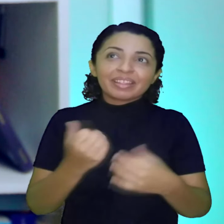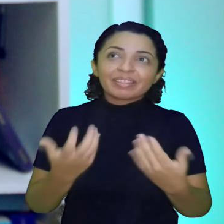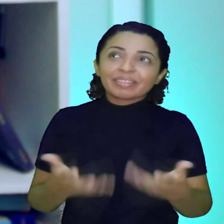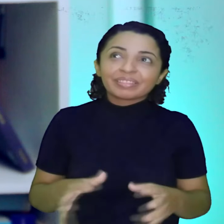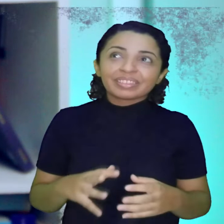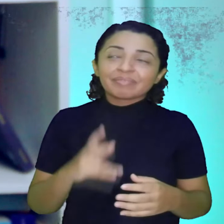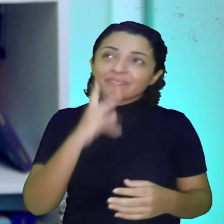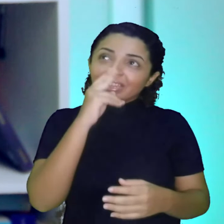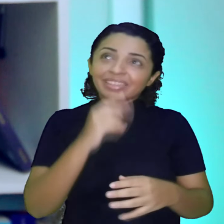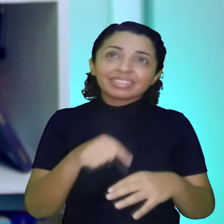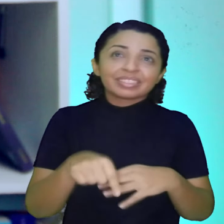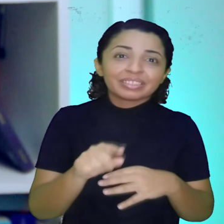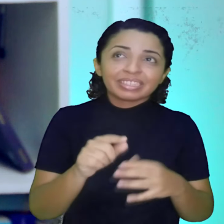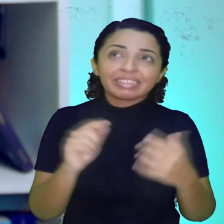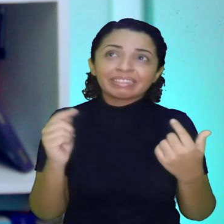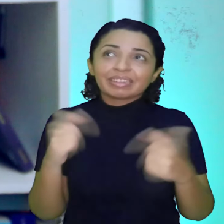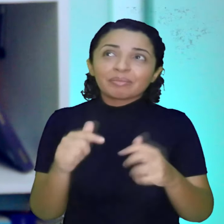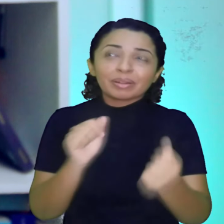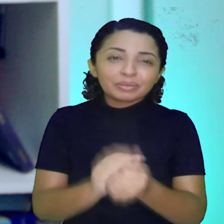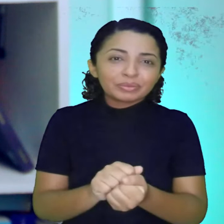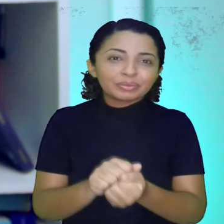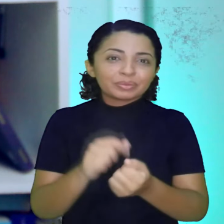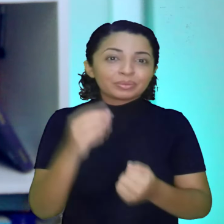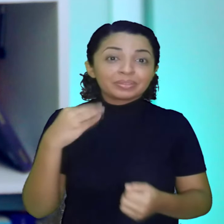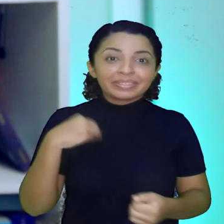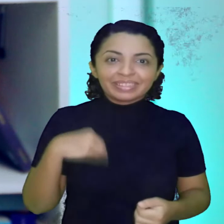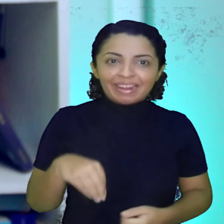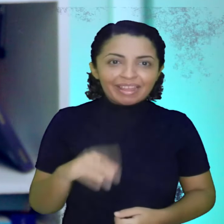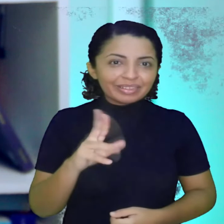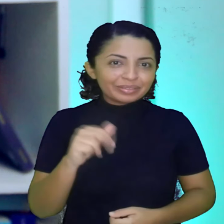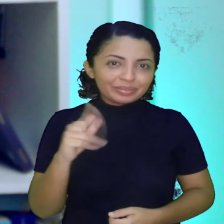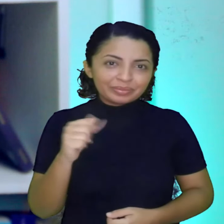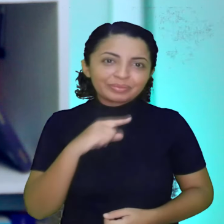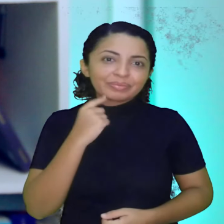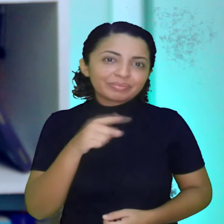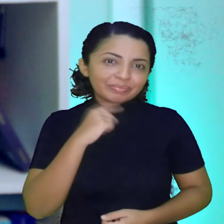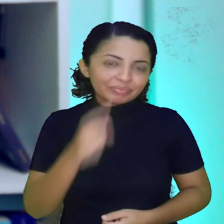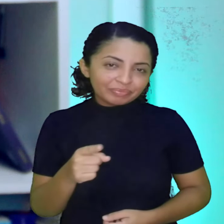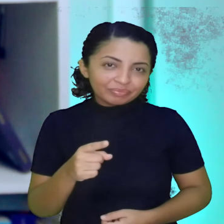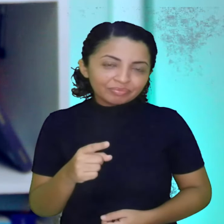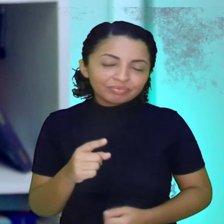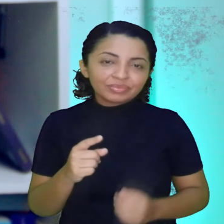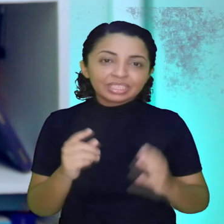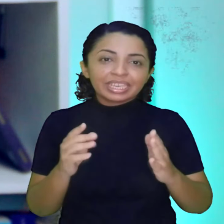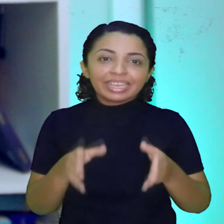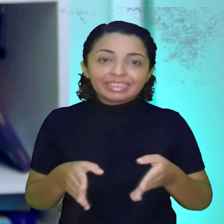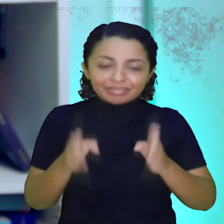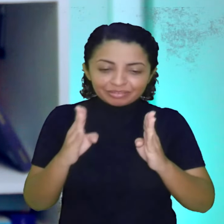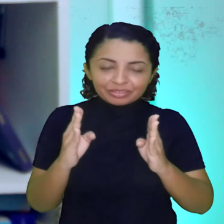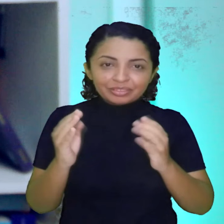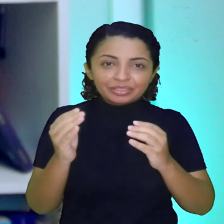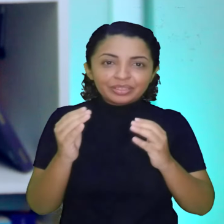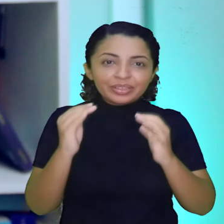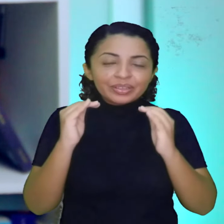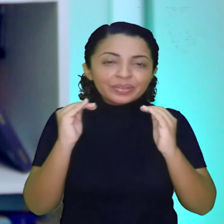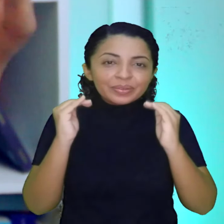emprego não fosse exatamente como ela esperava. O salário nunca é suficiente, ela vive num apartamentinho, enquanto